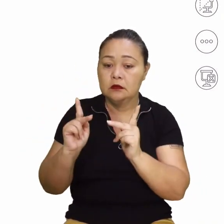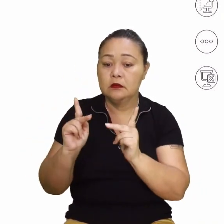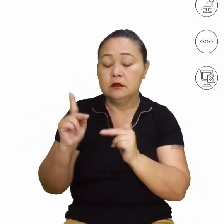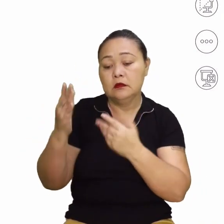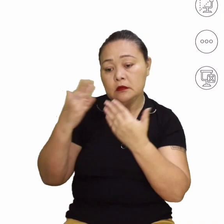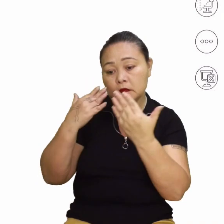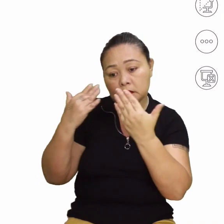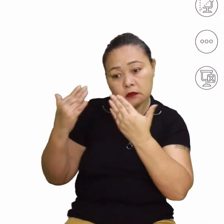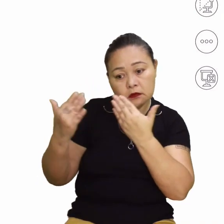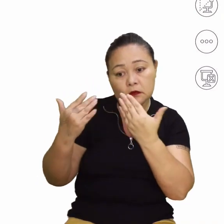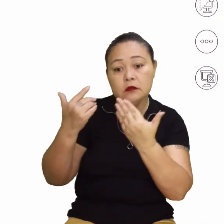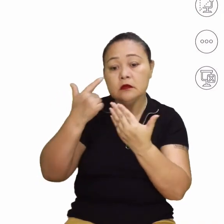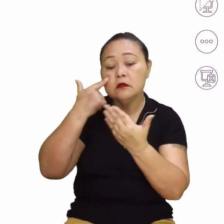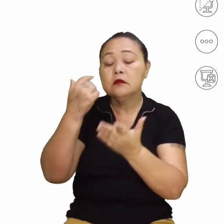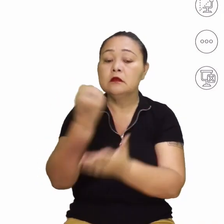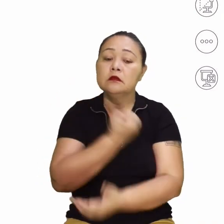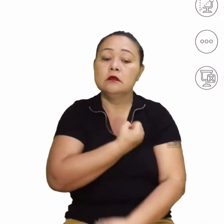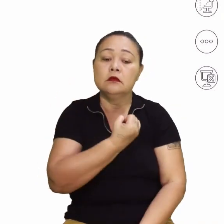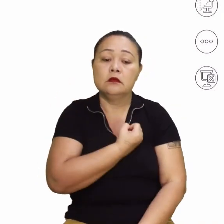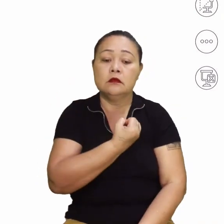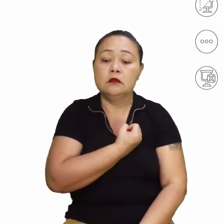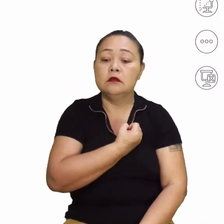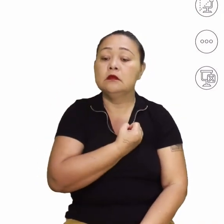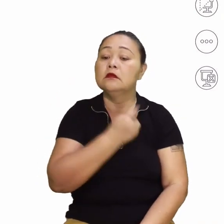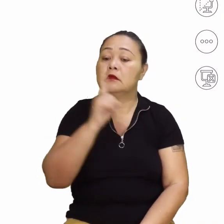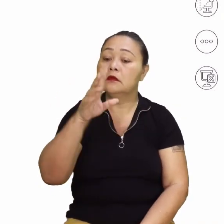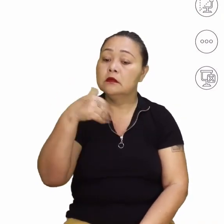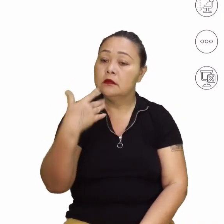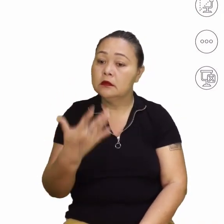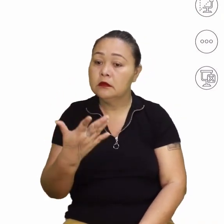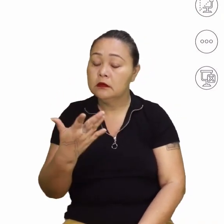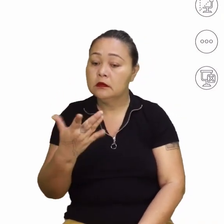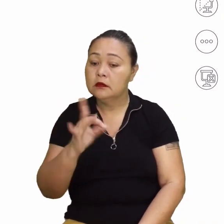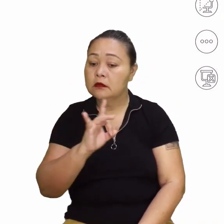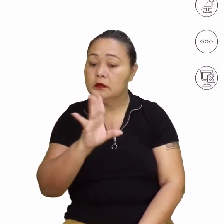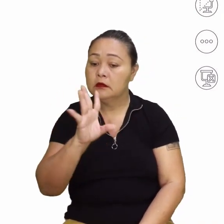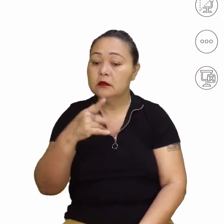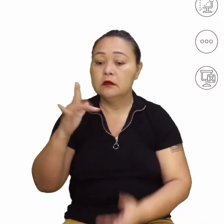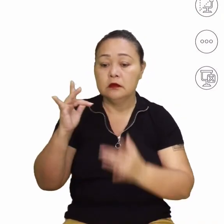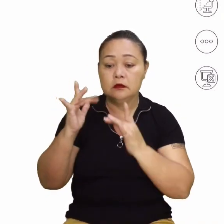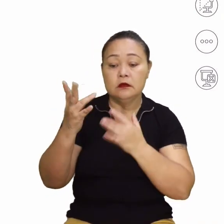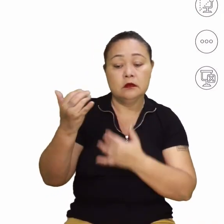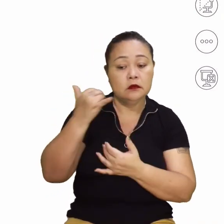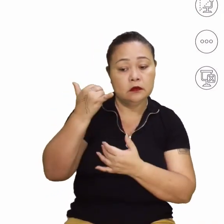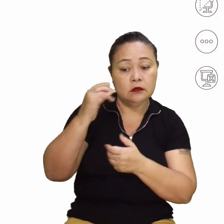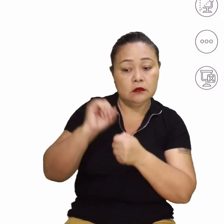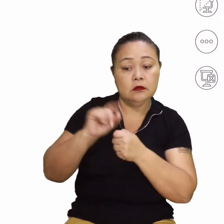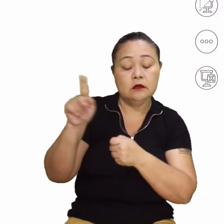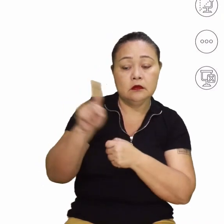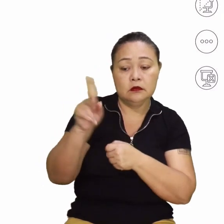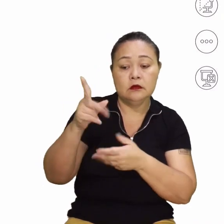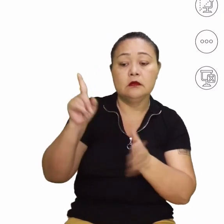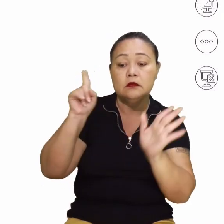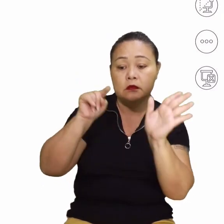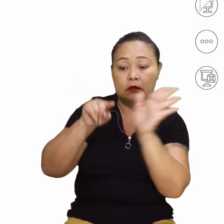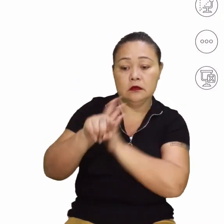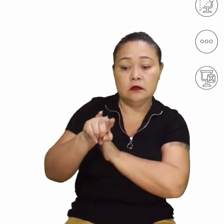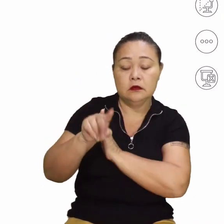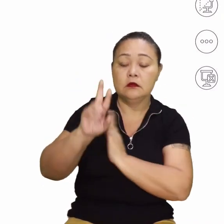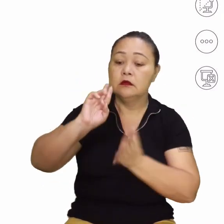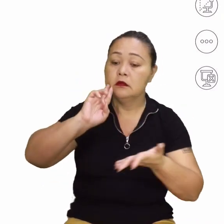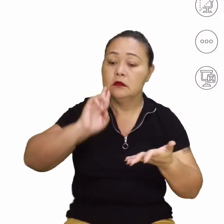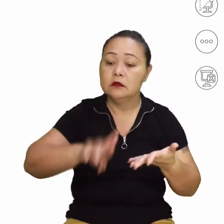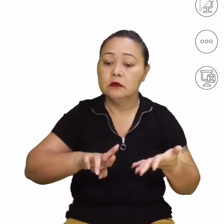faça uma comparação veja os números qualquer coisa só entrar em contato com a professora que paz pergunta para gente